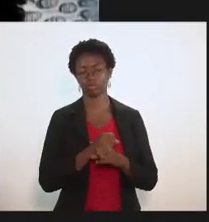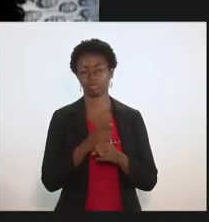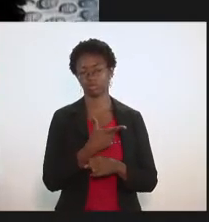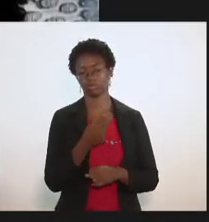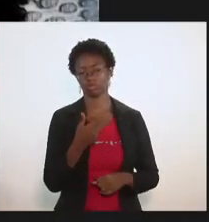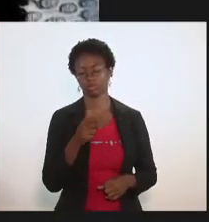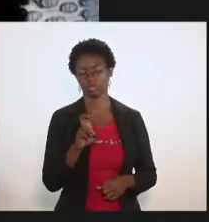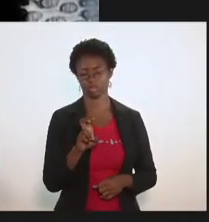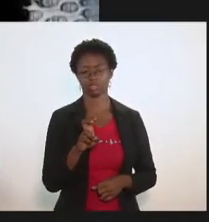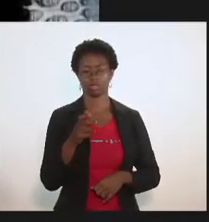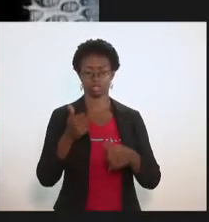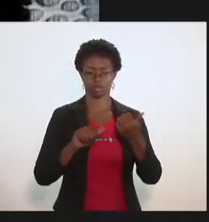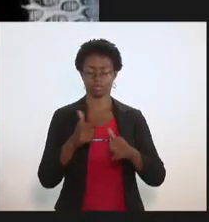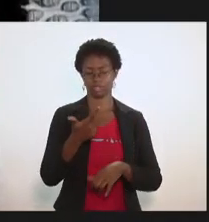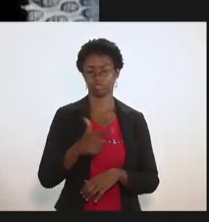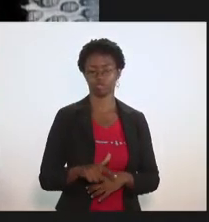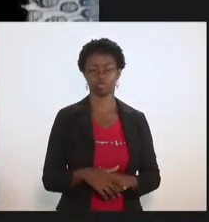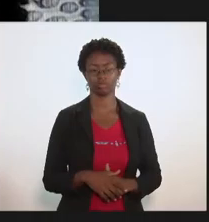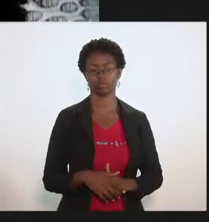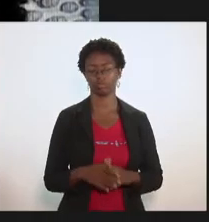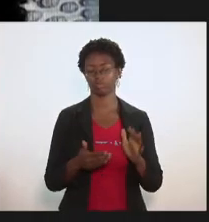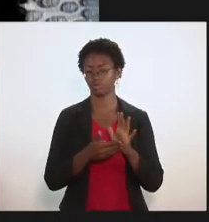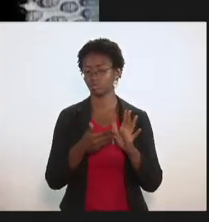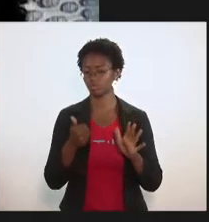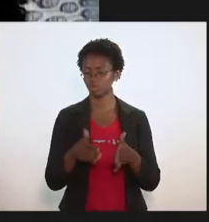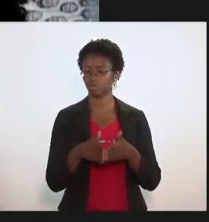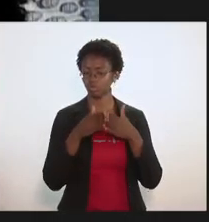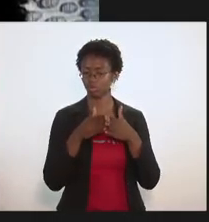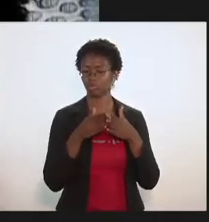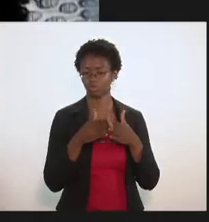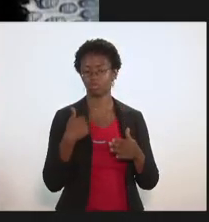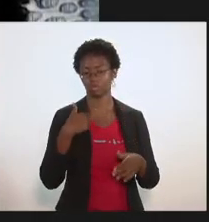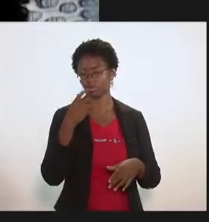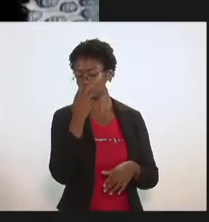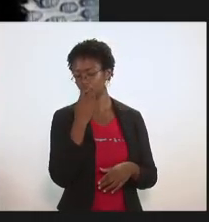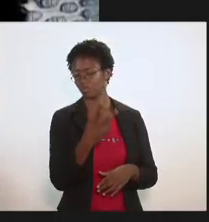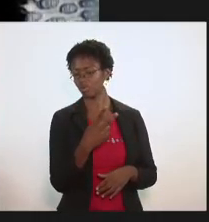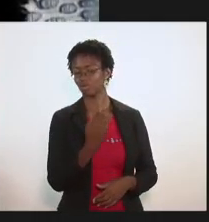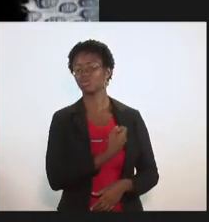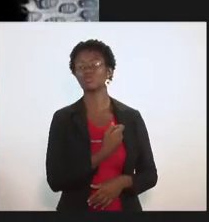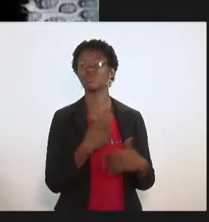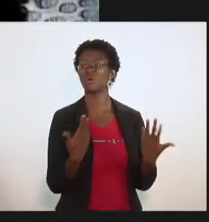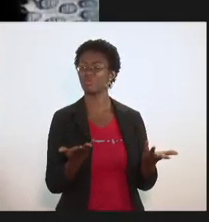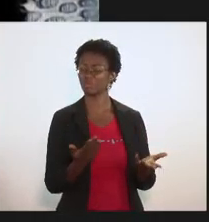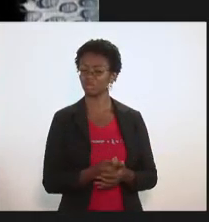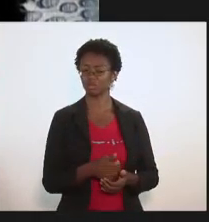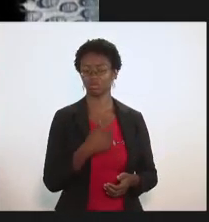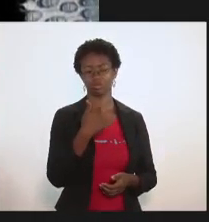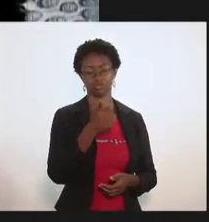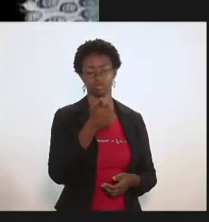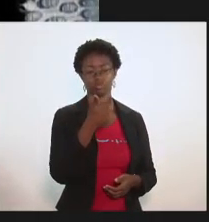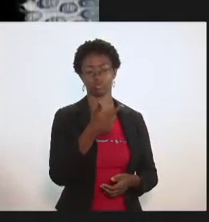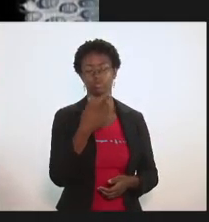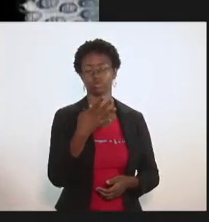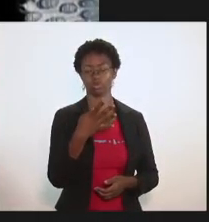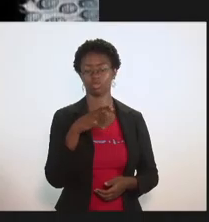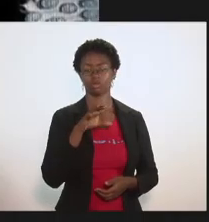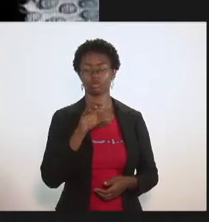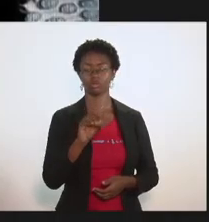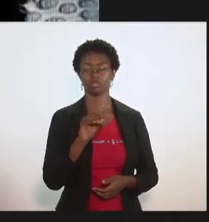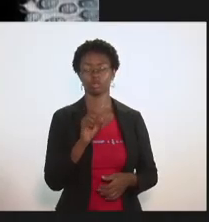Deputado Mink, eu queria, Vossa Excelência, puder fazer uma análise, se a anexação ao PL 1240